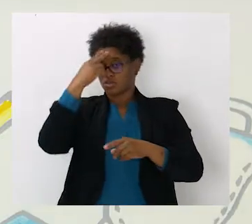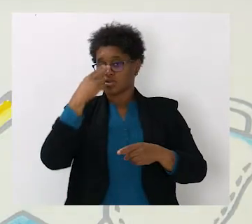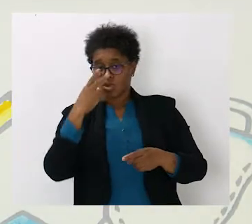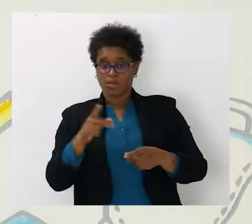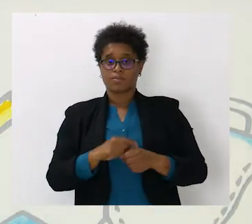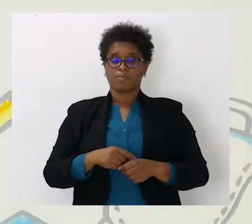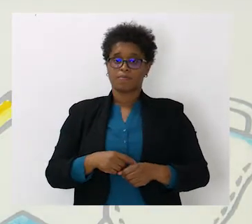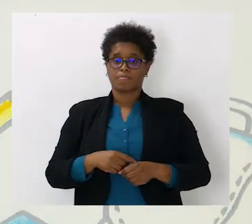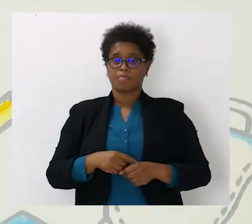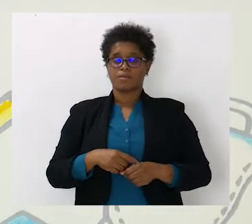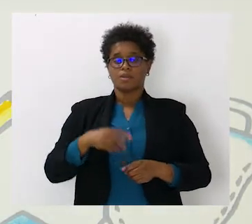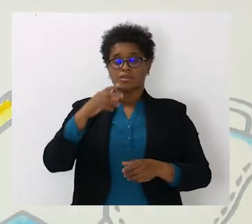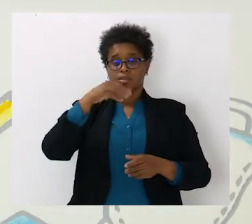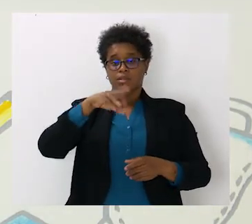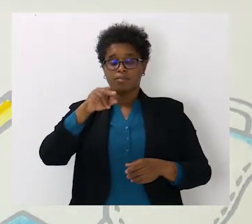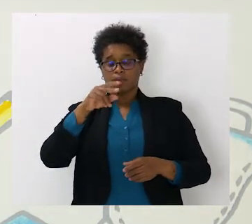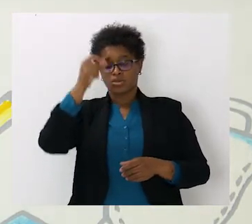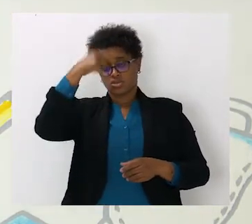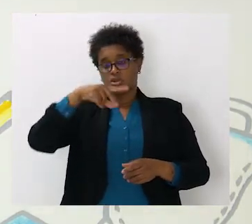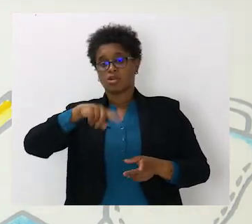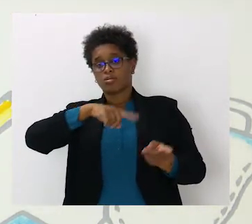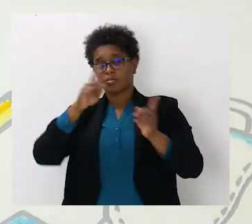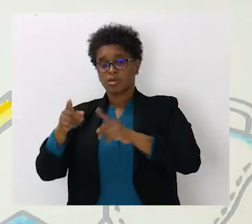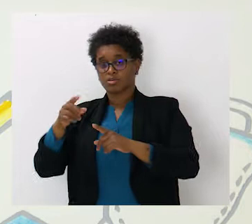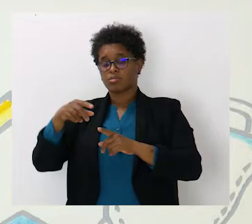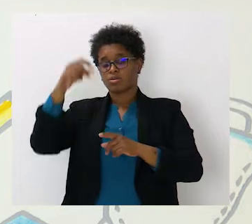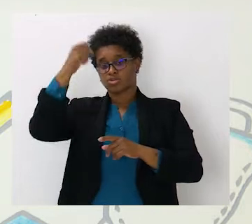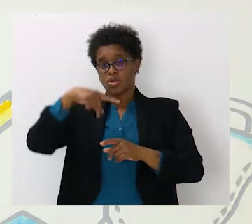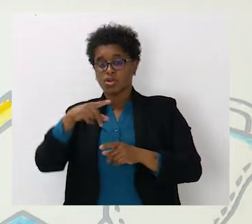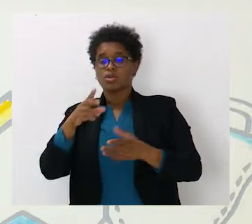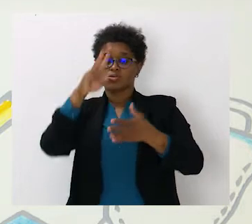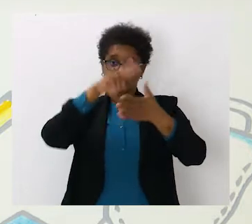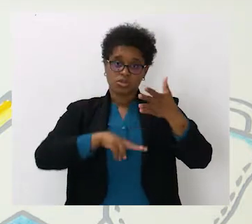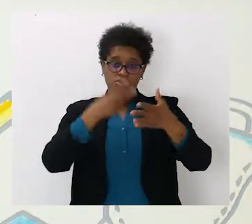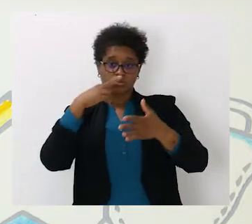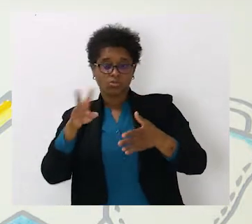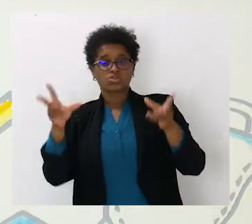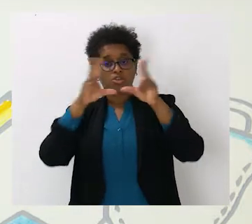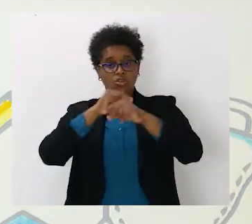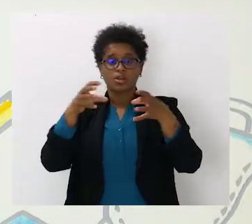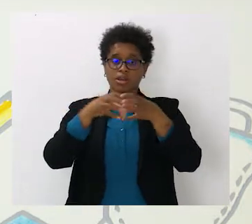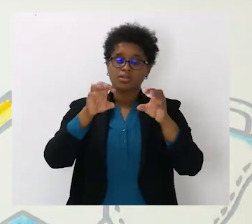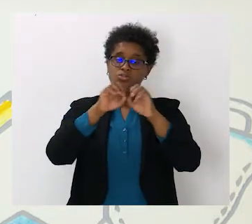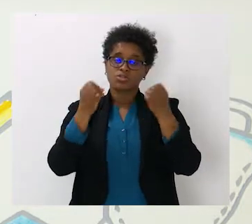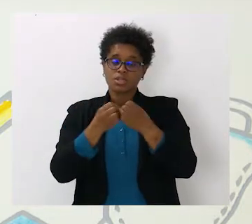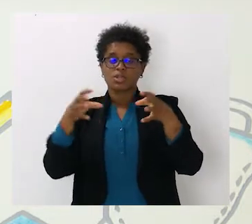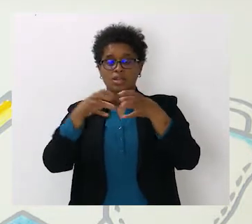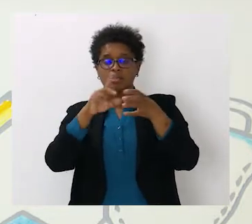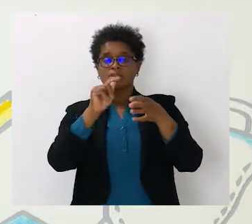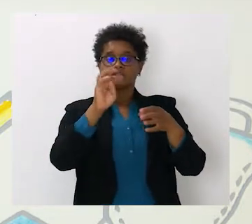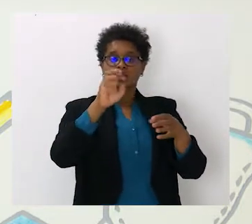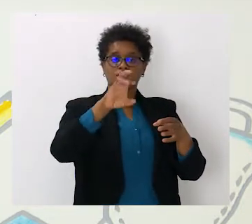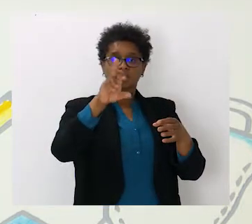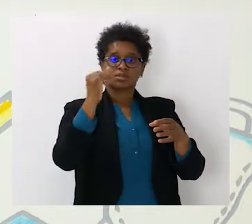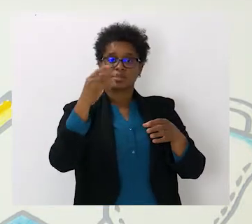Portanto, o texto nos ilustra uma nova classe social, que é a classe dos escribas.